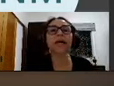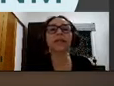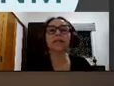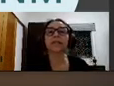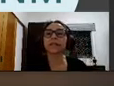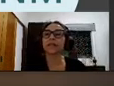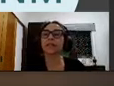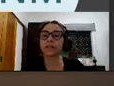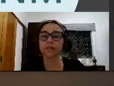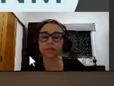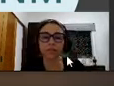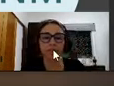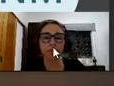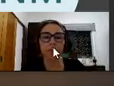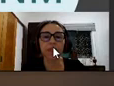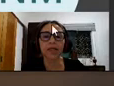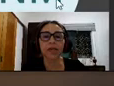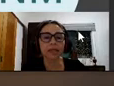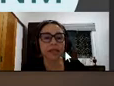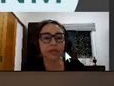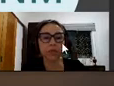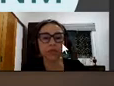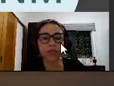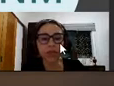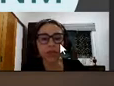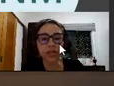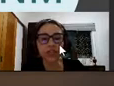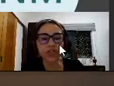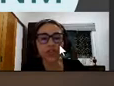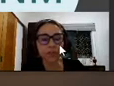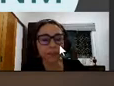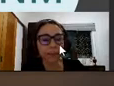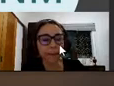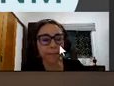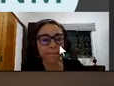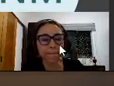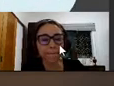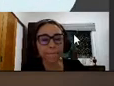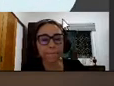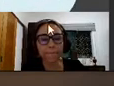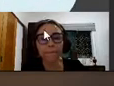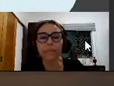Deixa eu olhar aqui. Estão me ouvindo, gente?